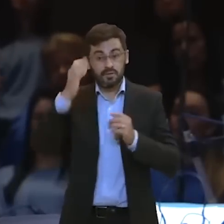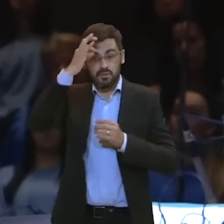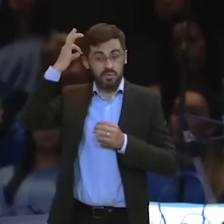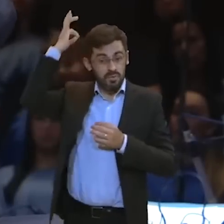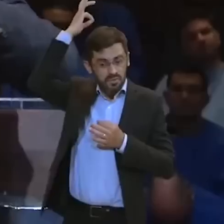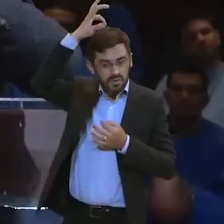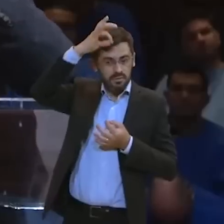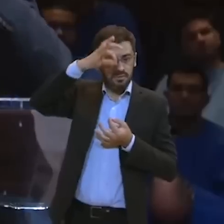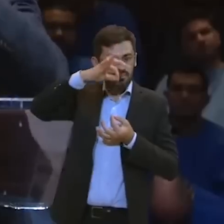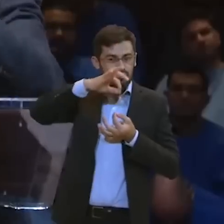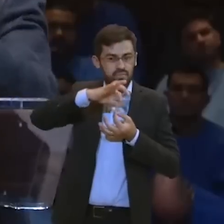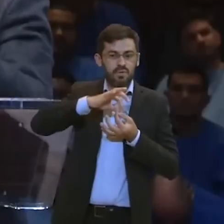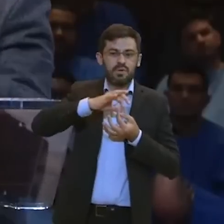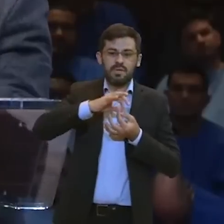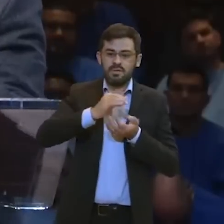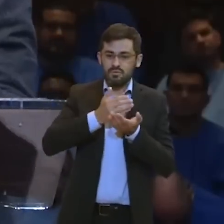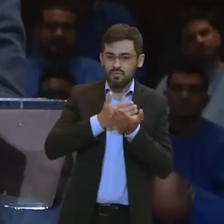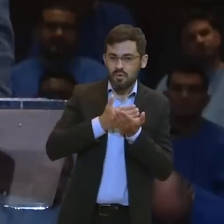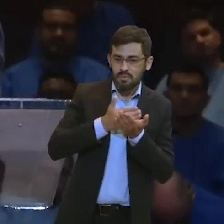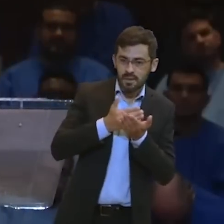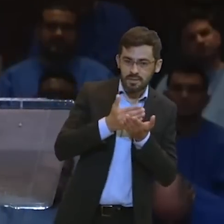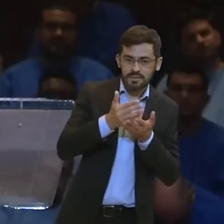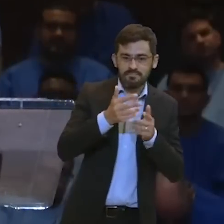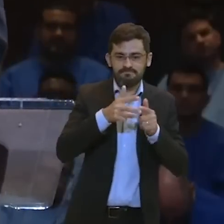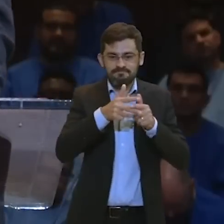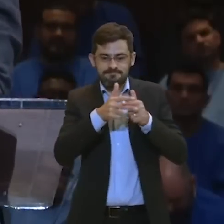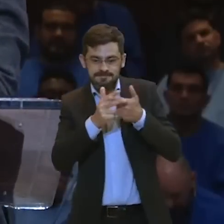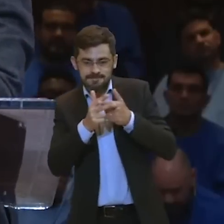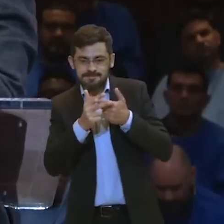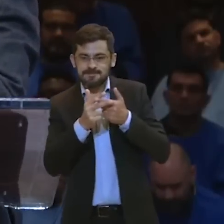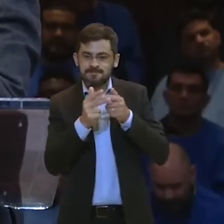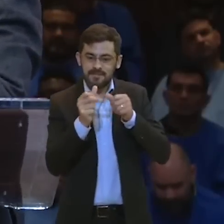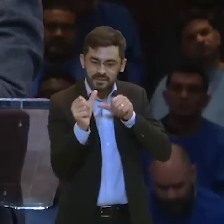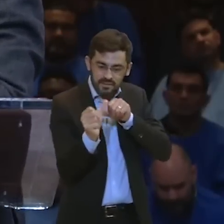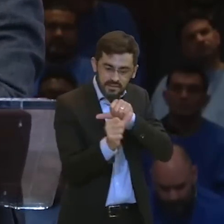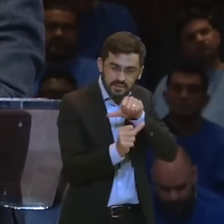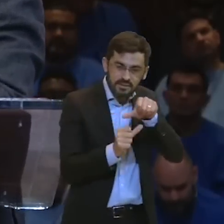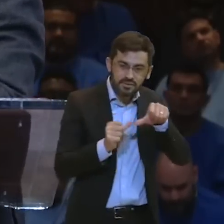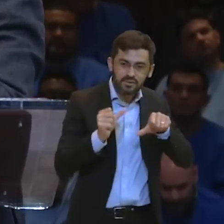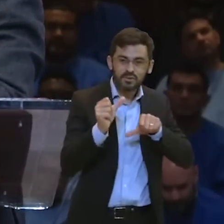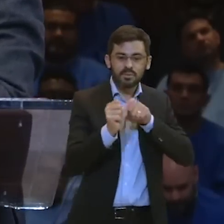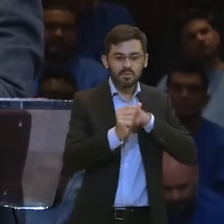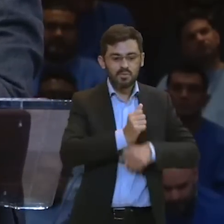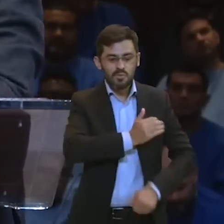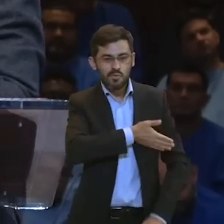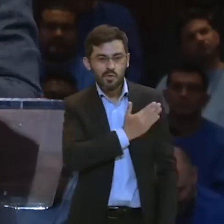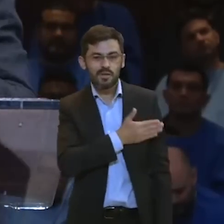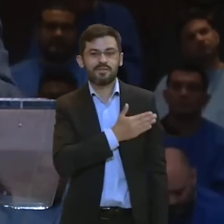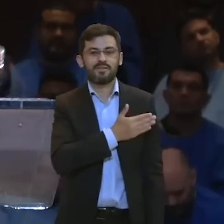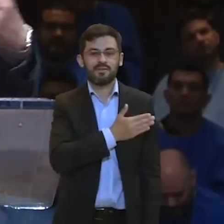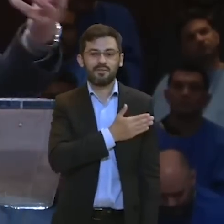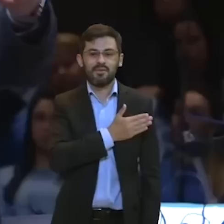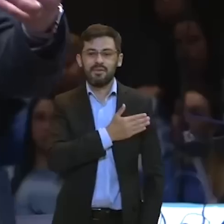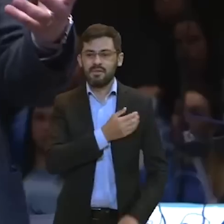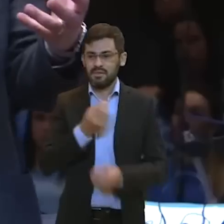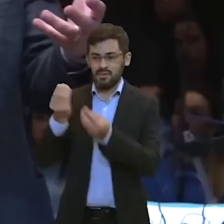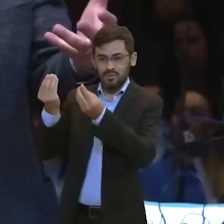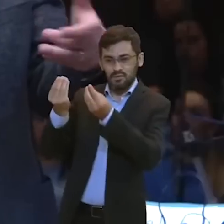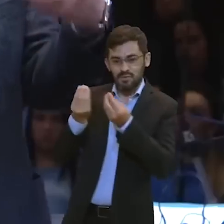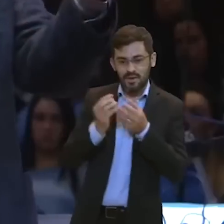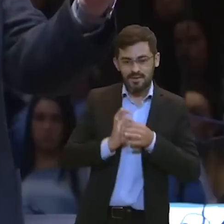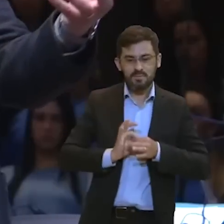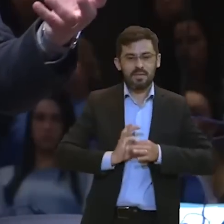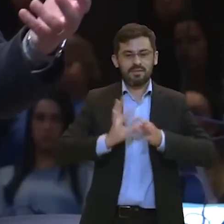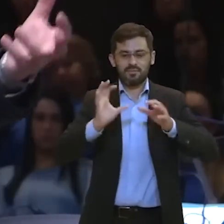Santo entra e começa a se derramar sobre nós, ele transforma o nosso coração e vem